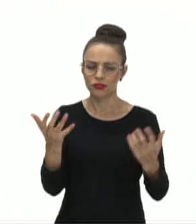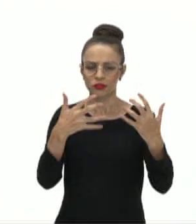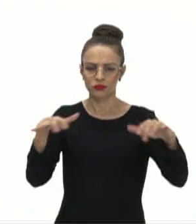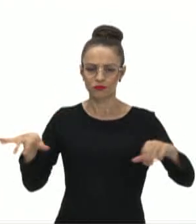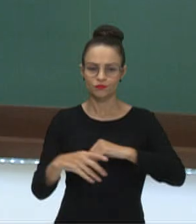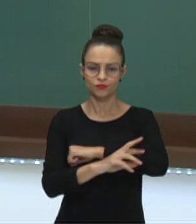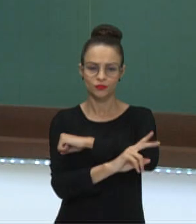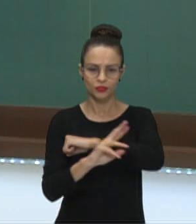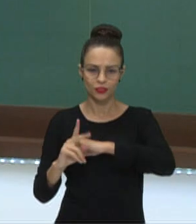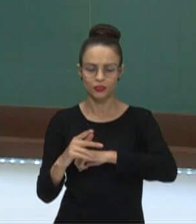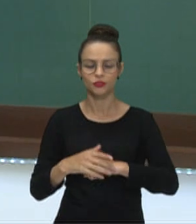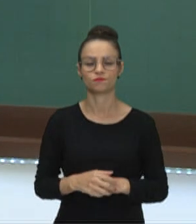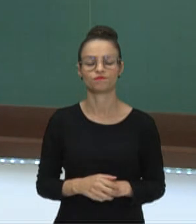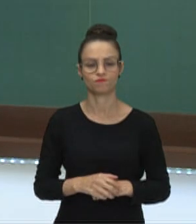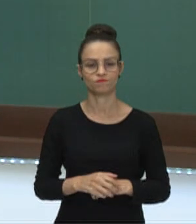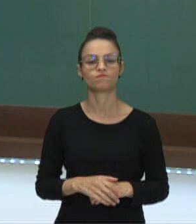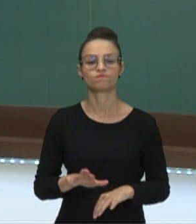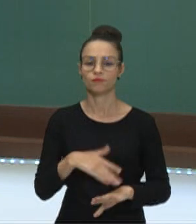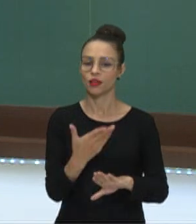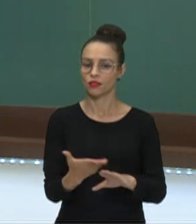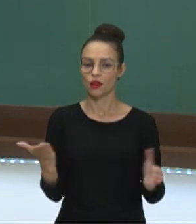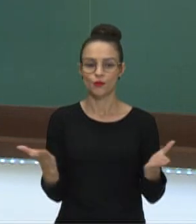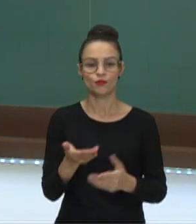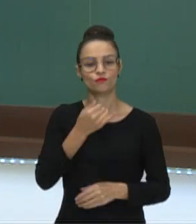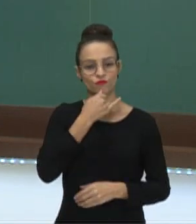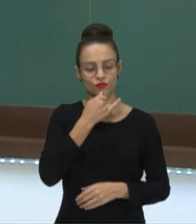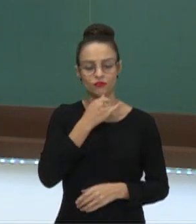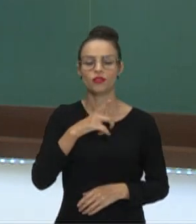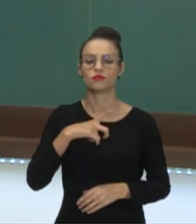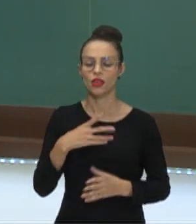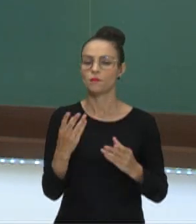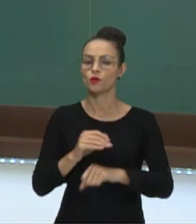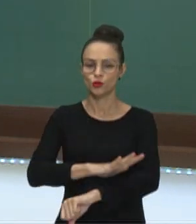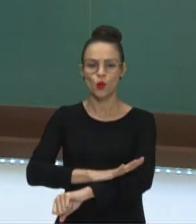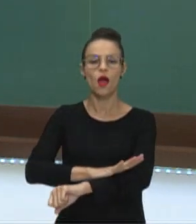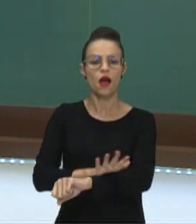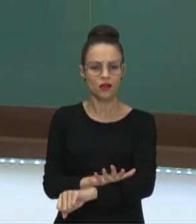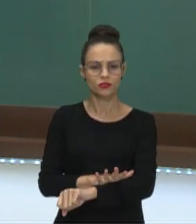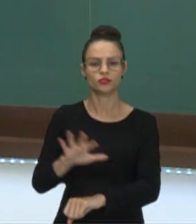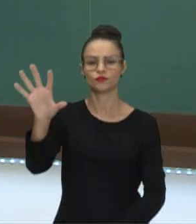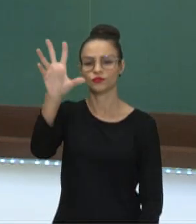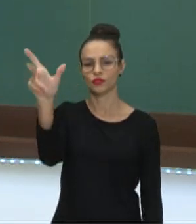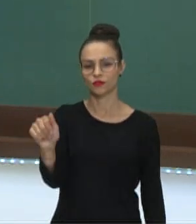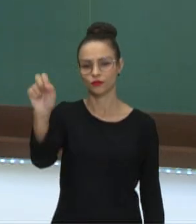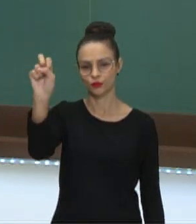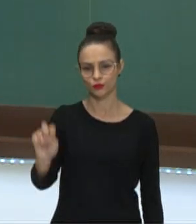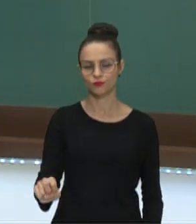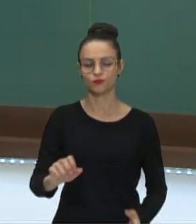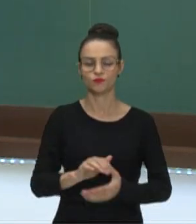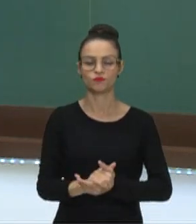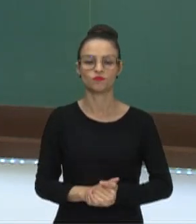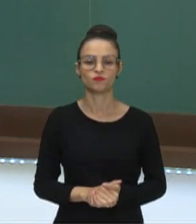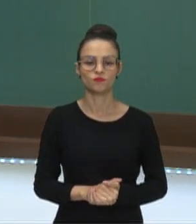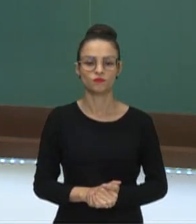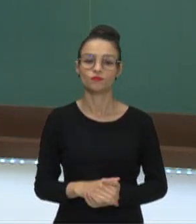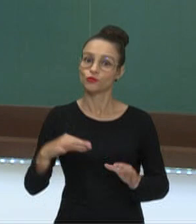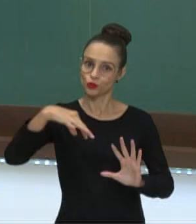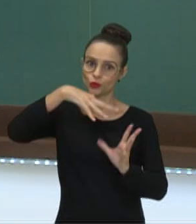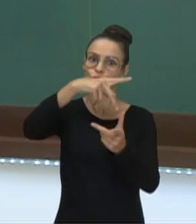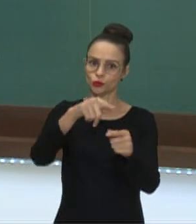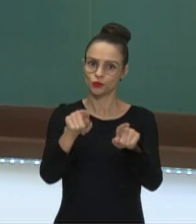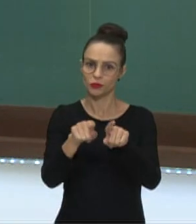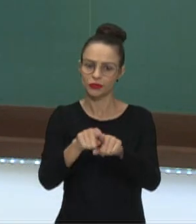segregação racial. Ainda, infelizmente, existe muito racismo na África do Sul e no mundo